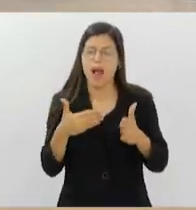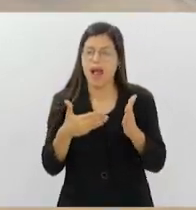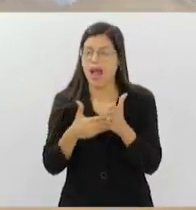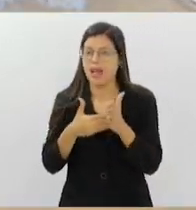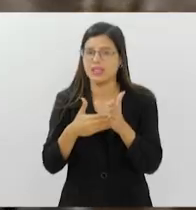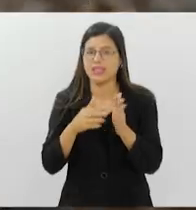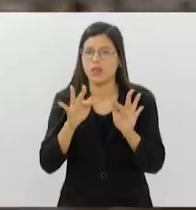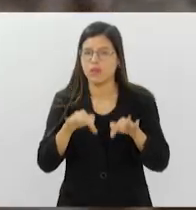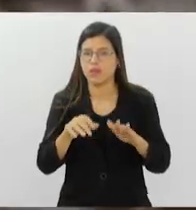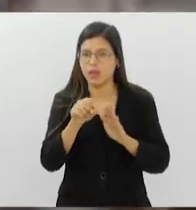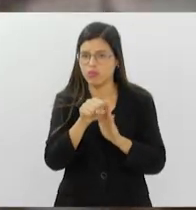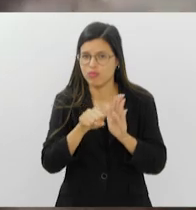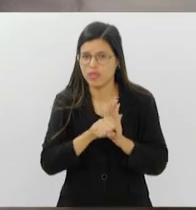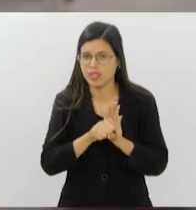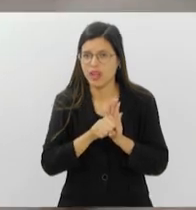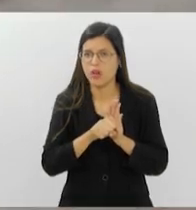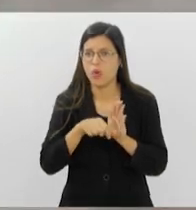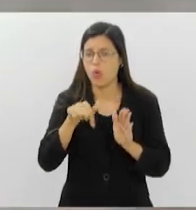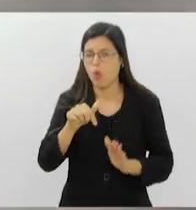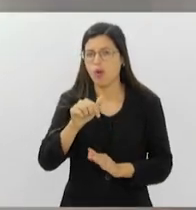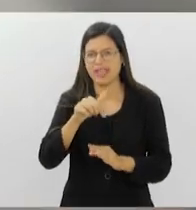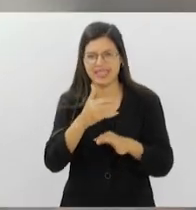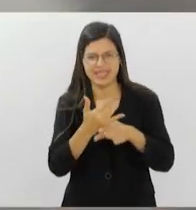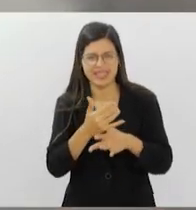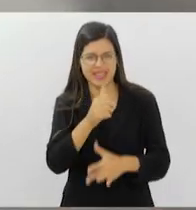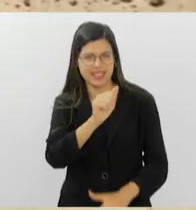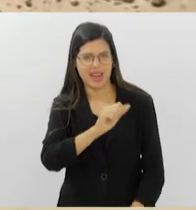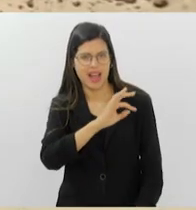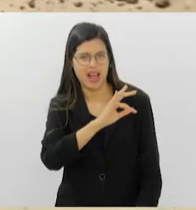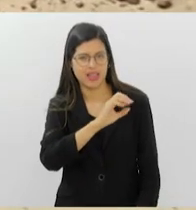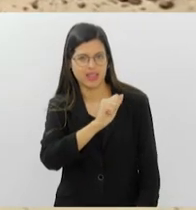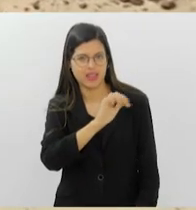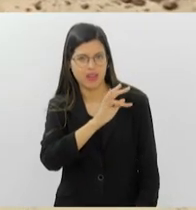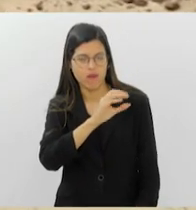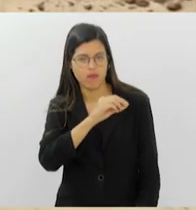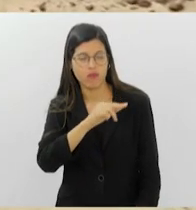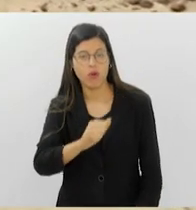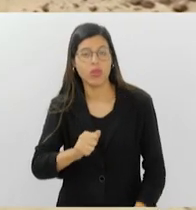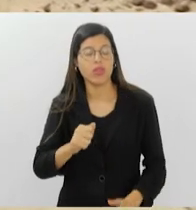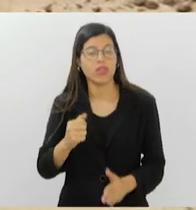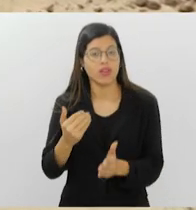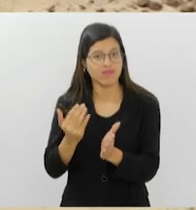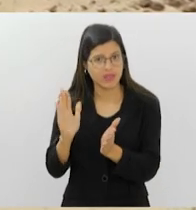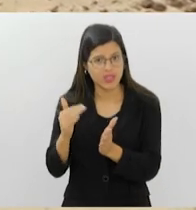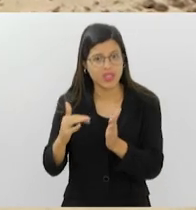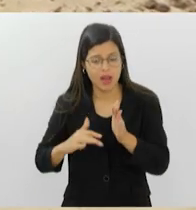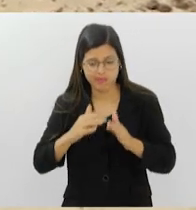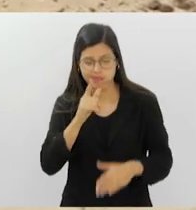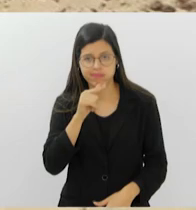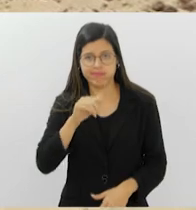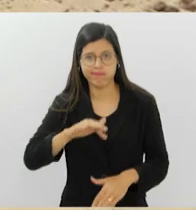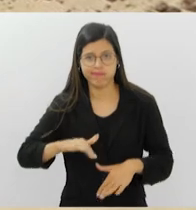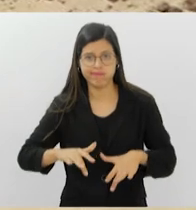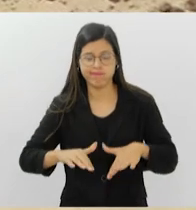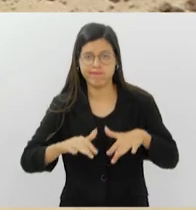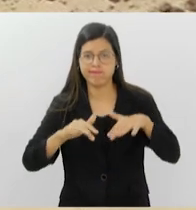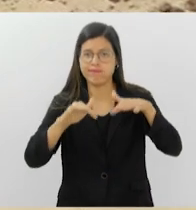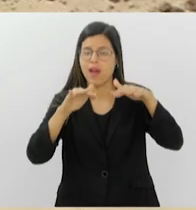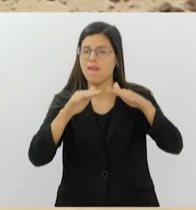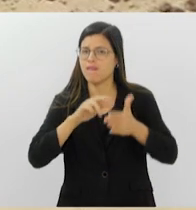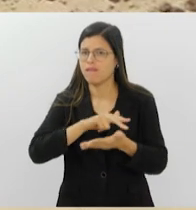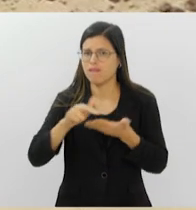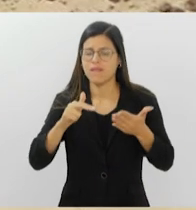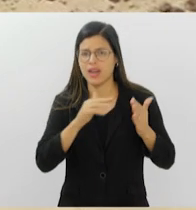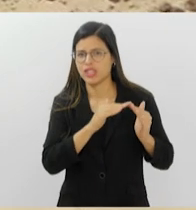século a tafona sofre com avanço do mar desde a década de 70 e vários quarteirões ruas e casas já foram